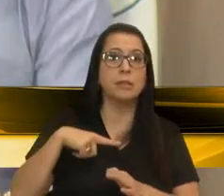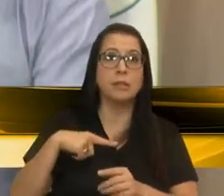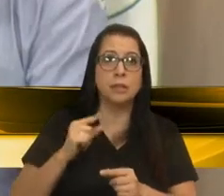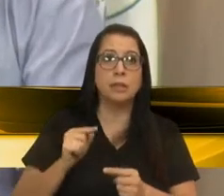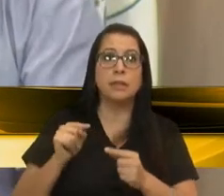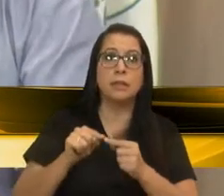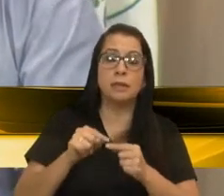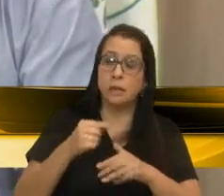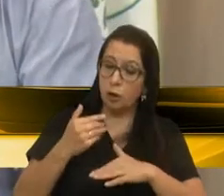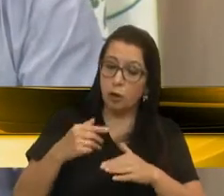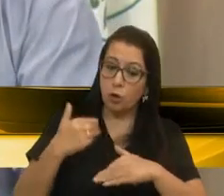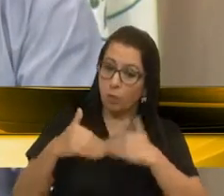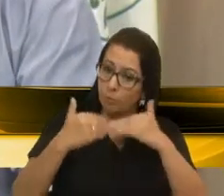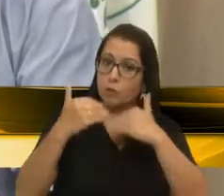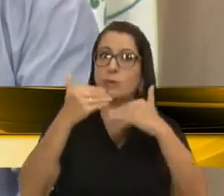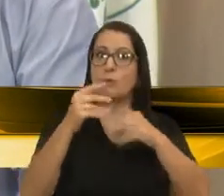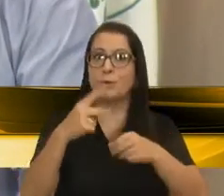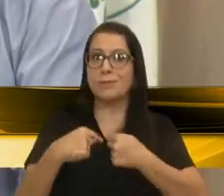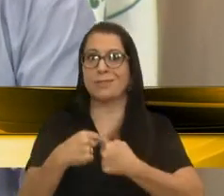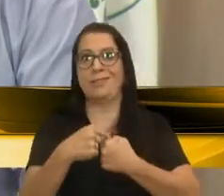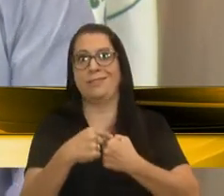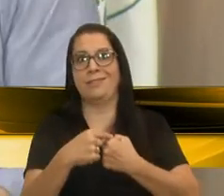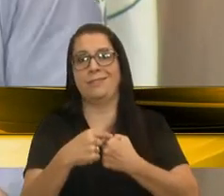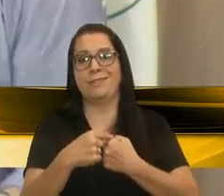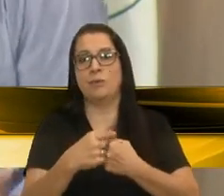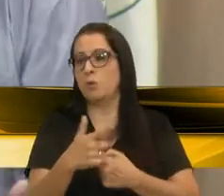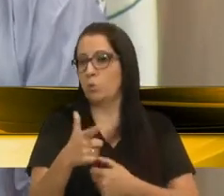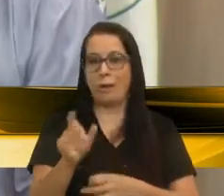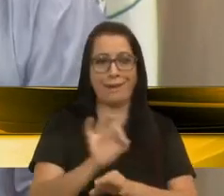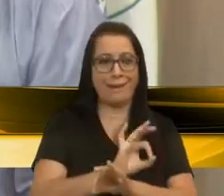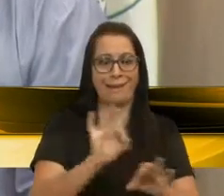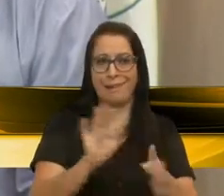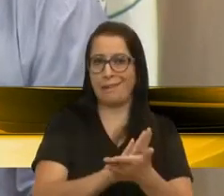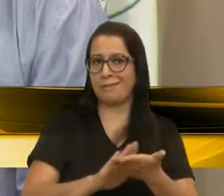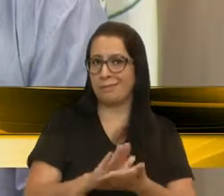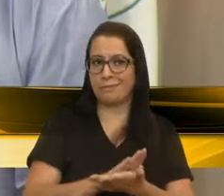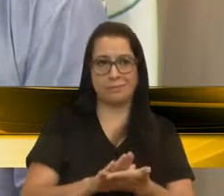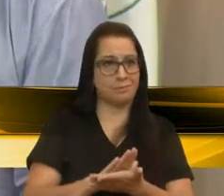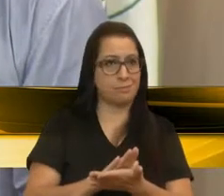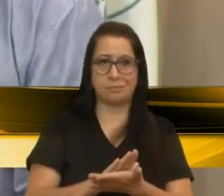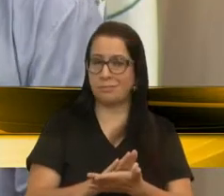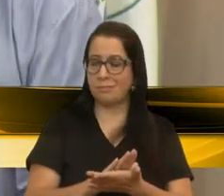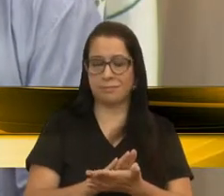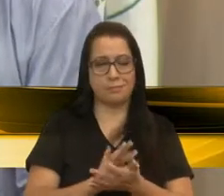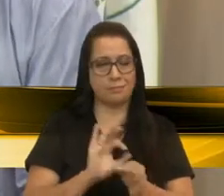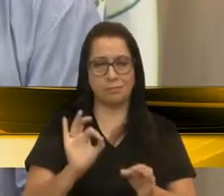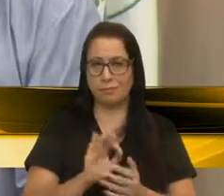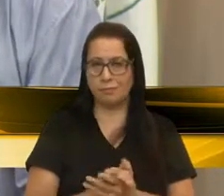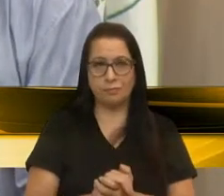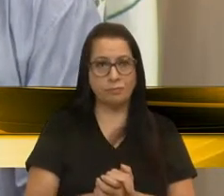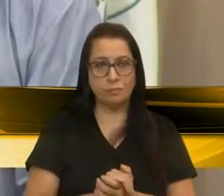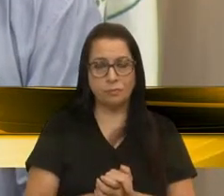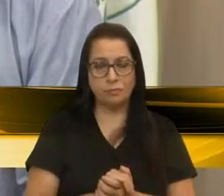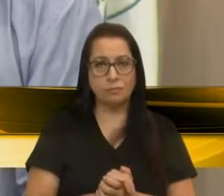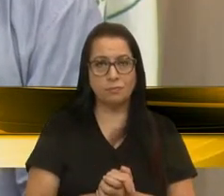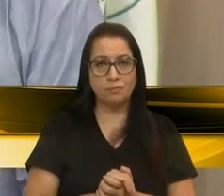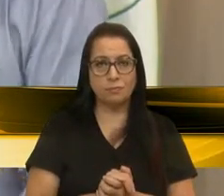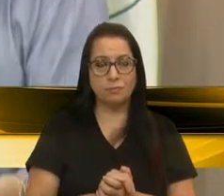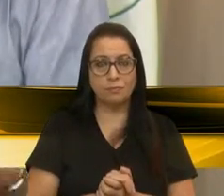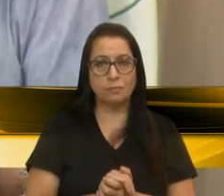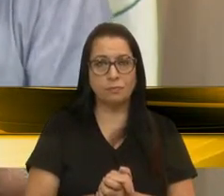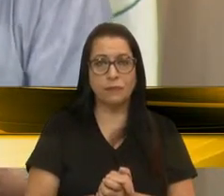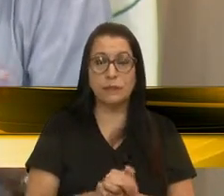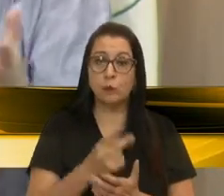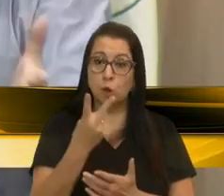com o desenvolvimento da cidade? Não existe nada. Não existe nada, né?